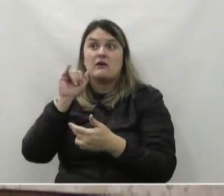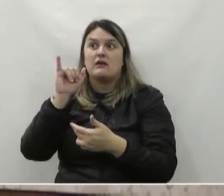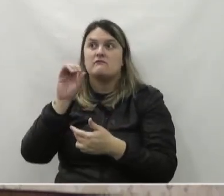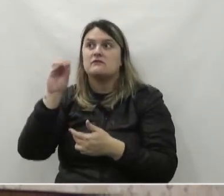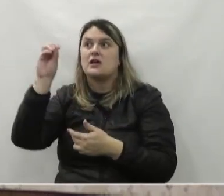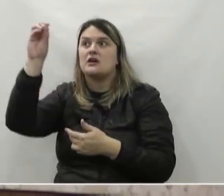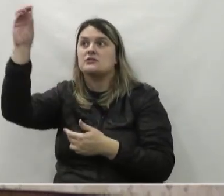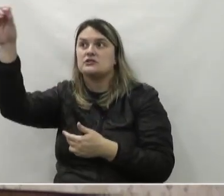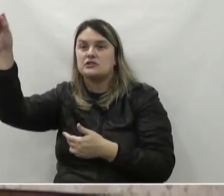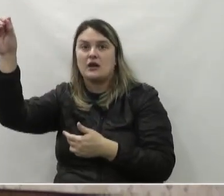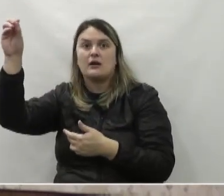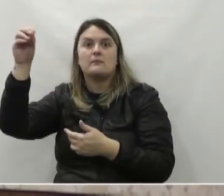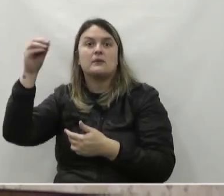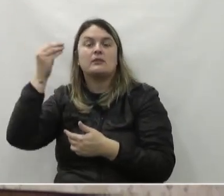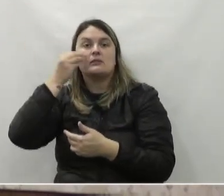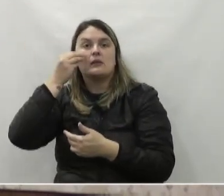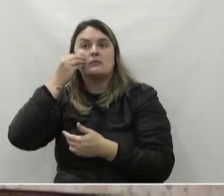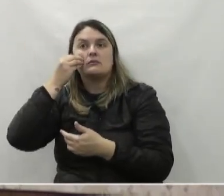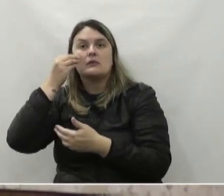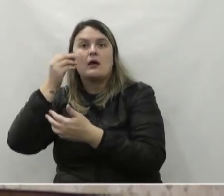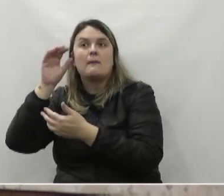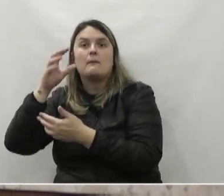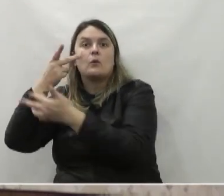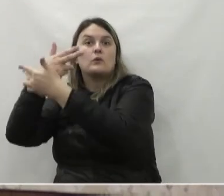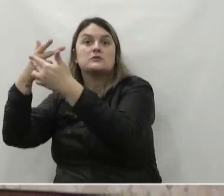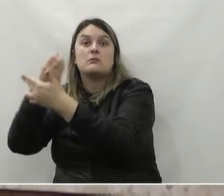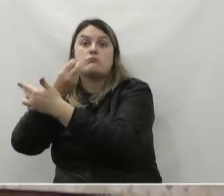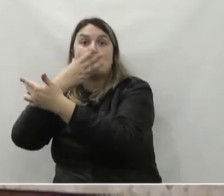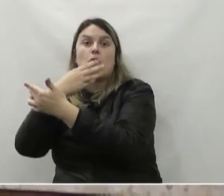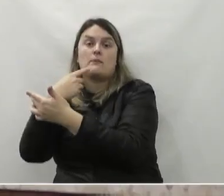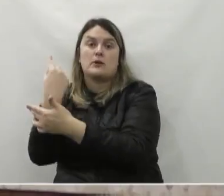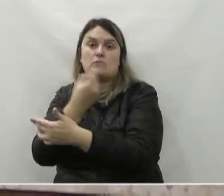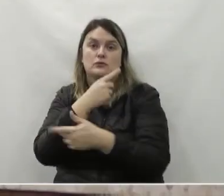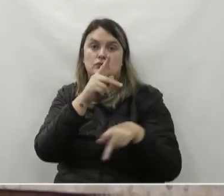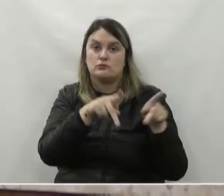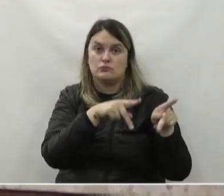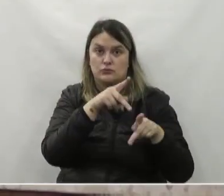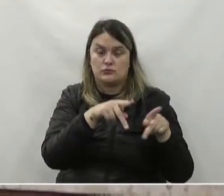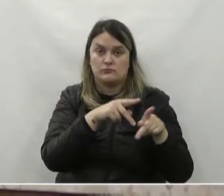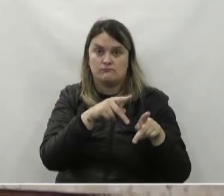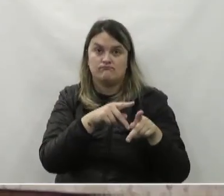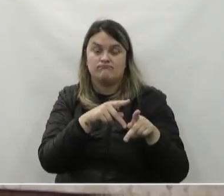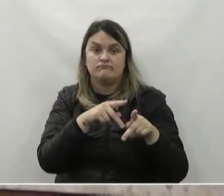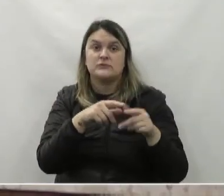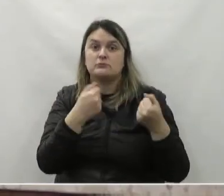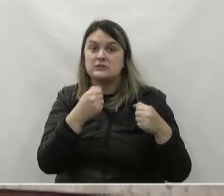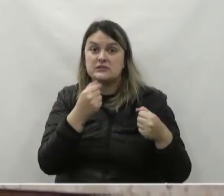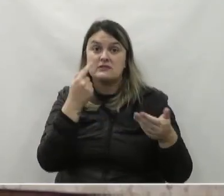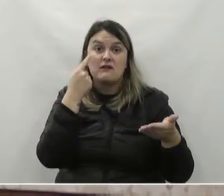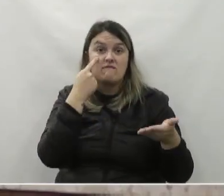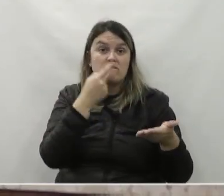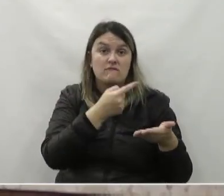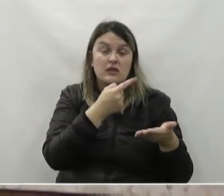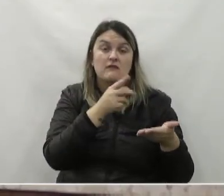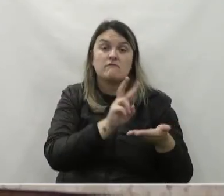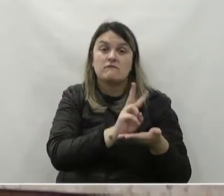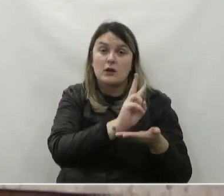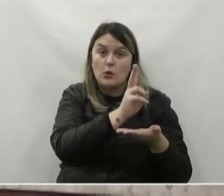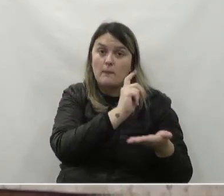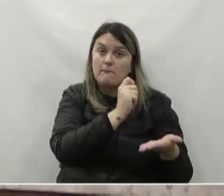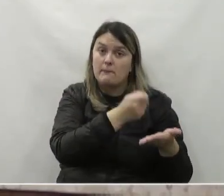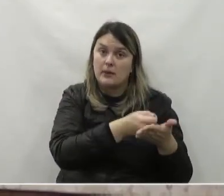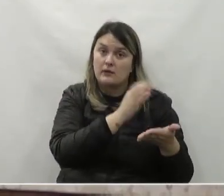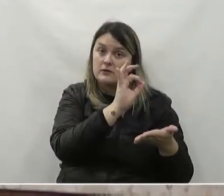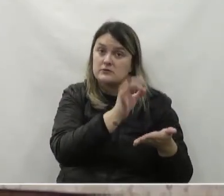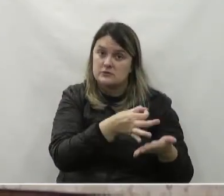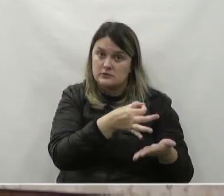para trazer benefícios para a população de União da Vitória. Então, que seja, né, aí pensado